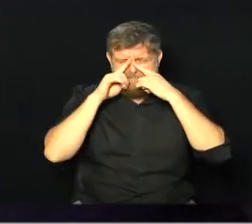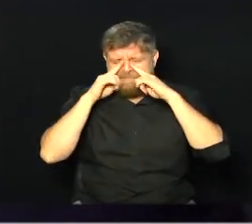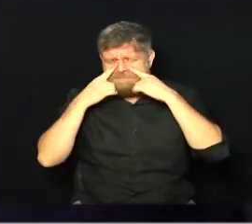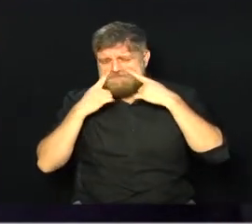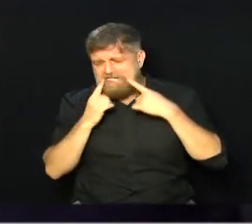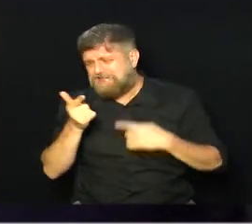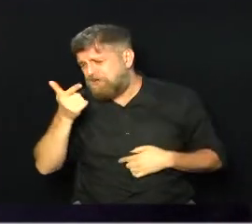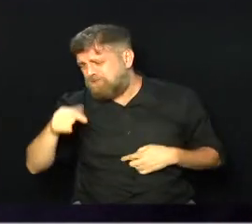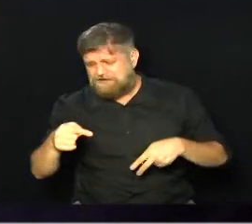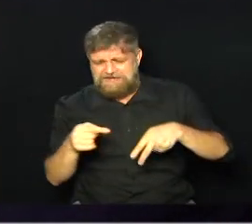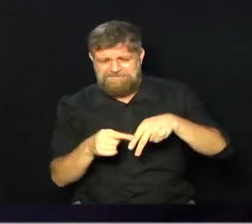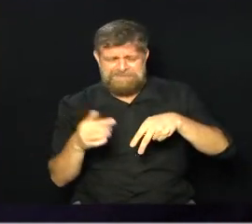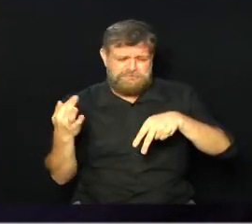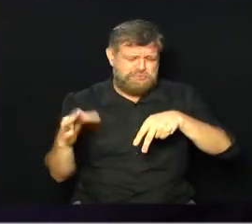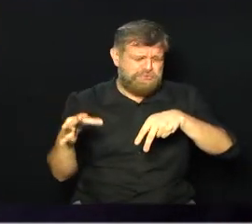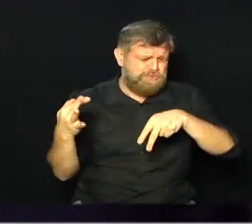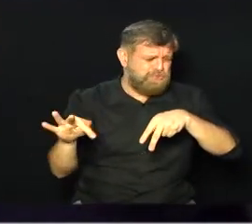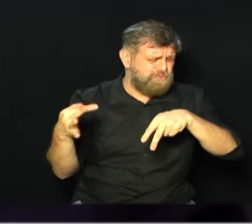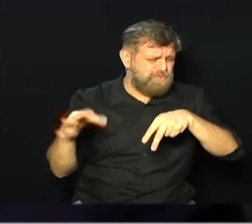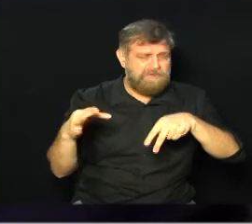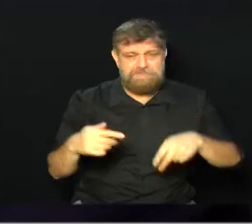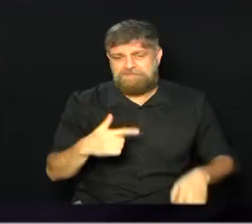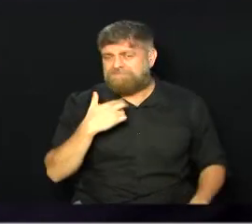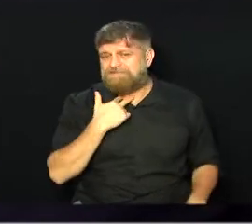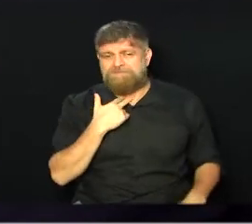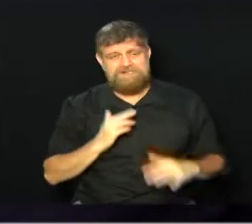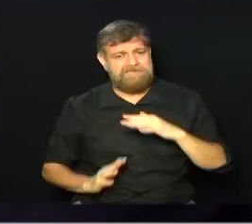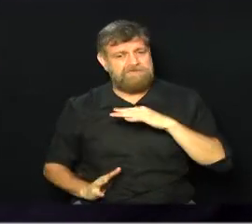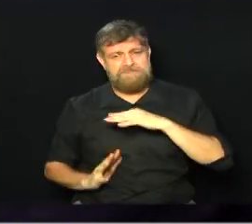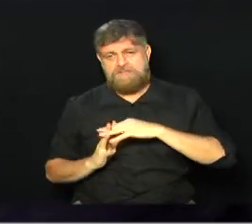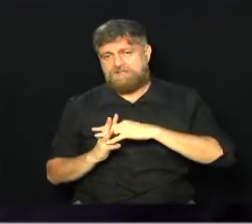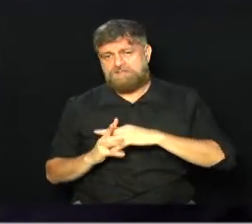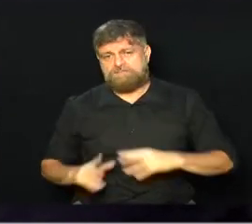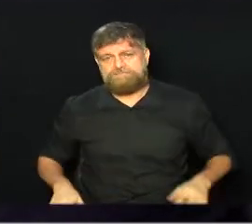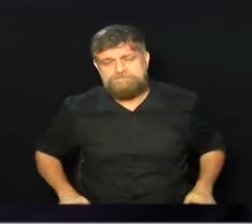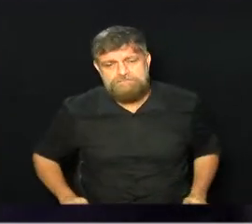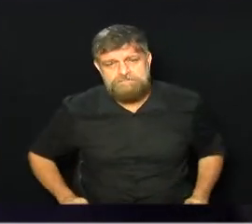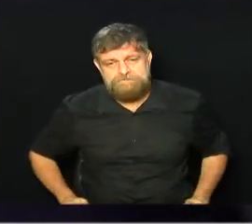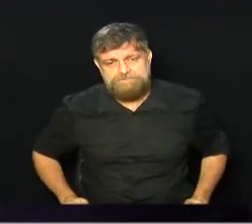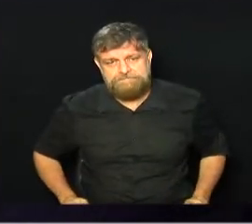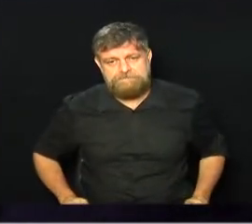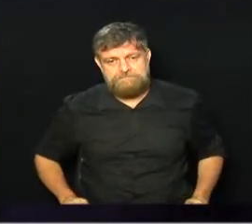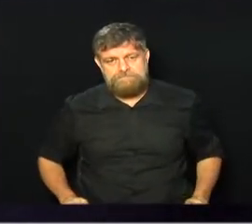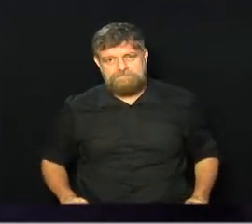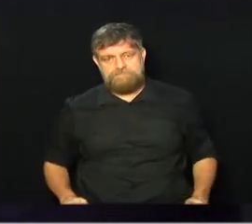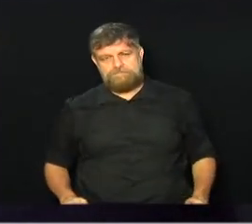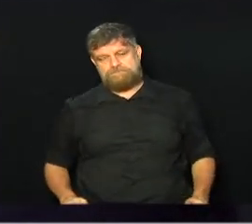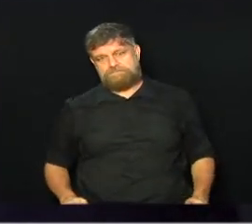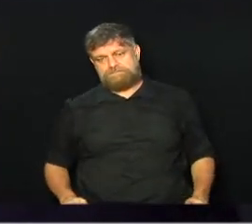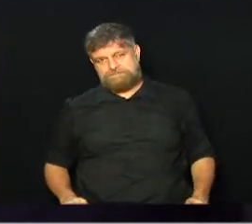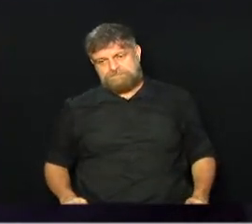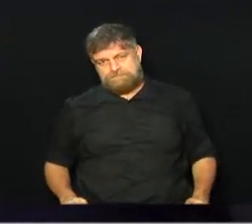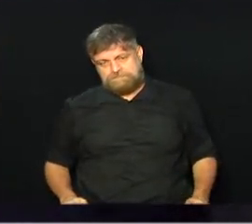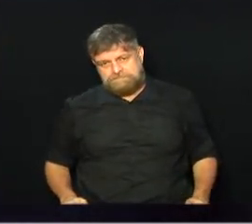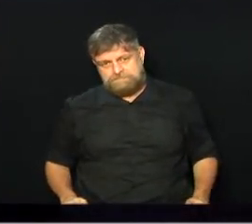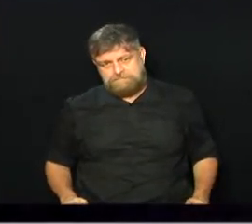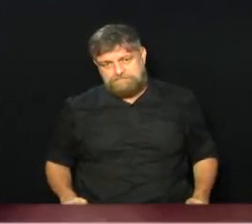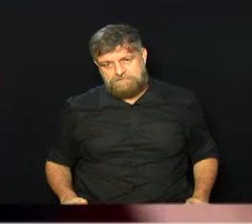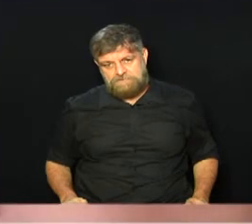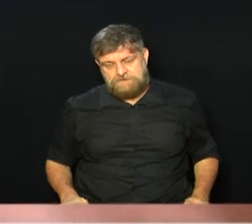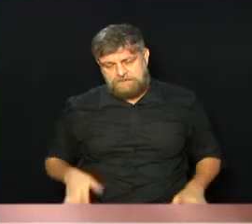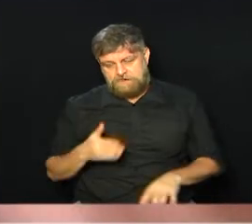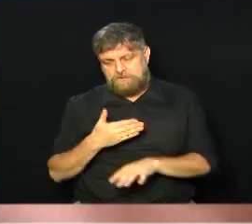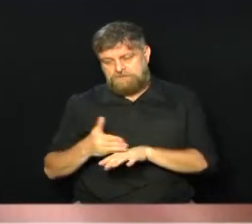novo, para mim não dá. E E logo ali, e o treinador do Palmeiras